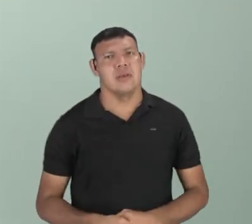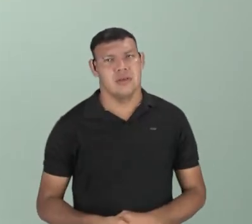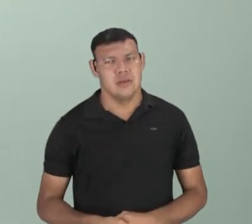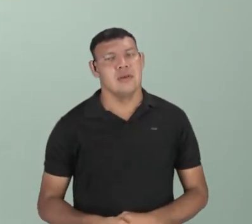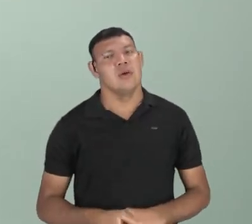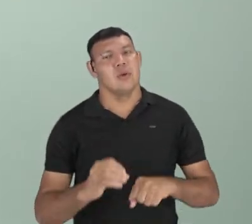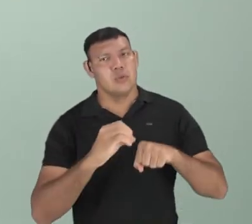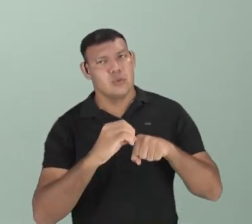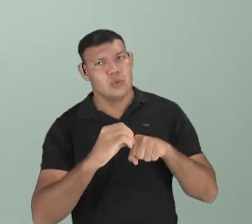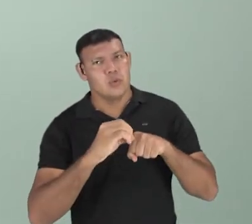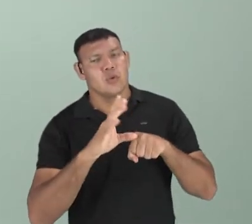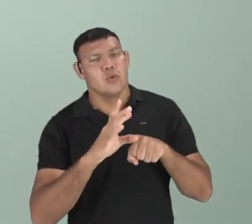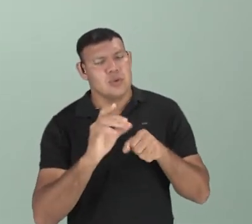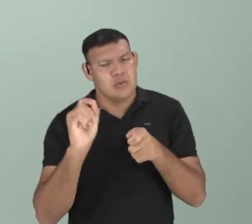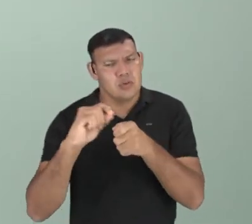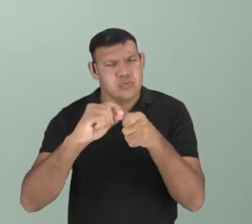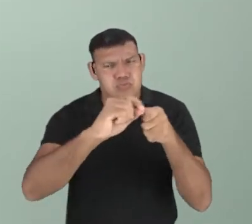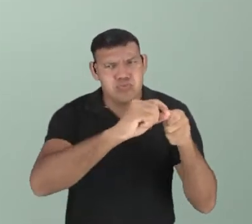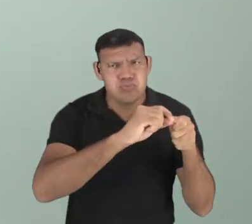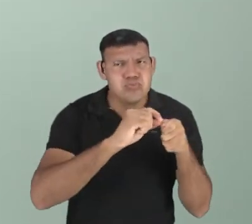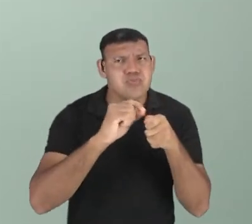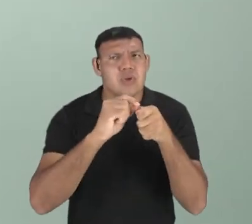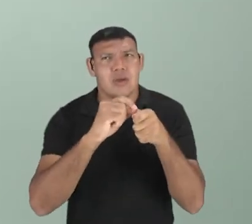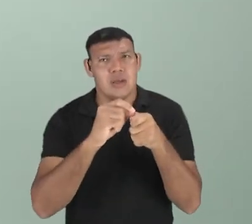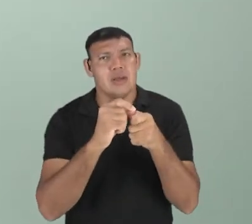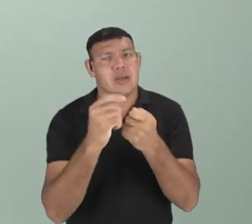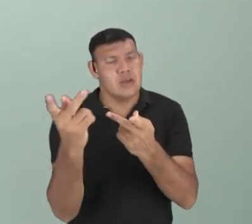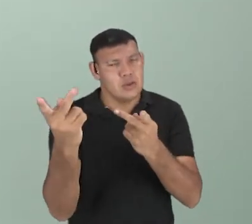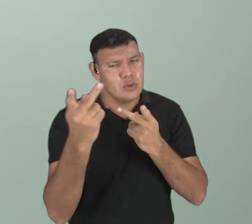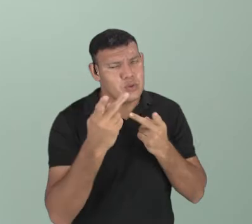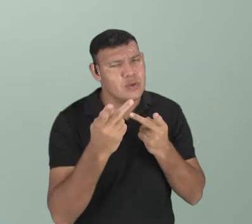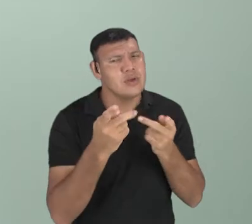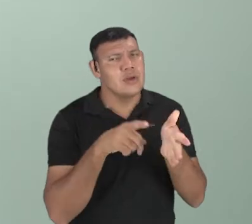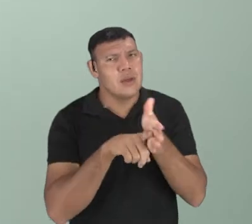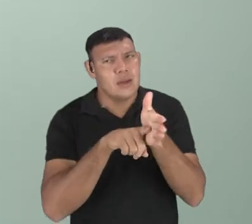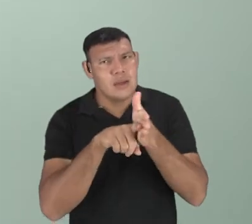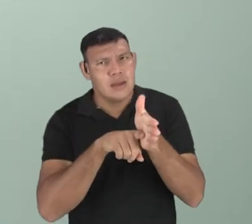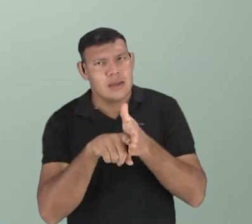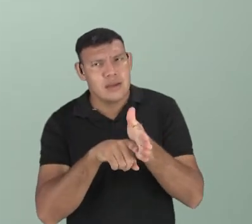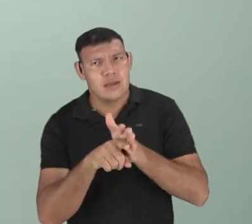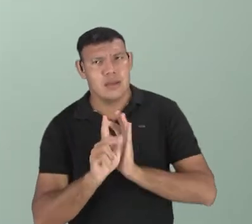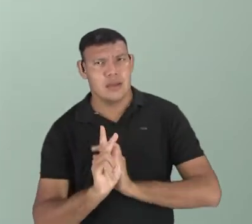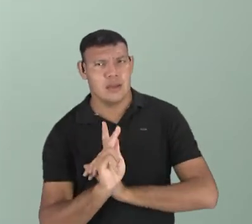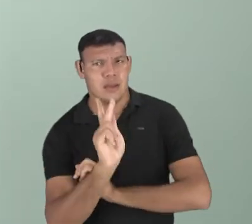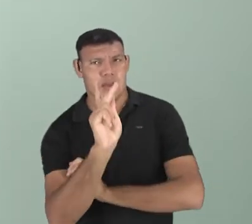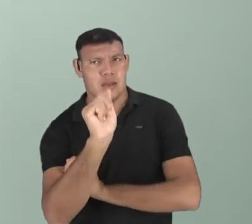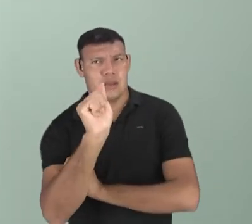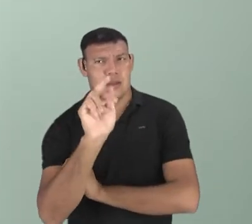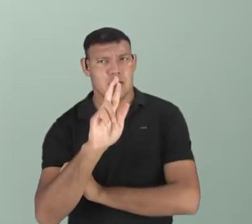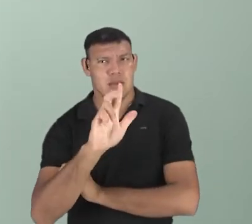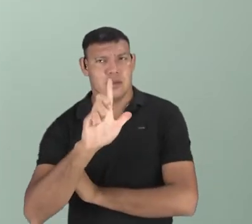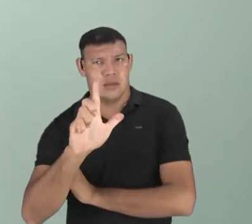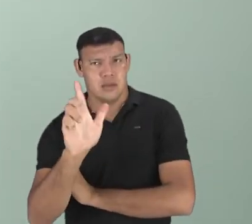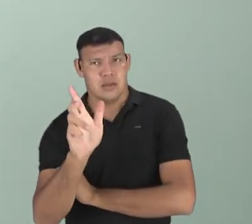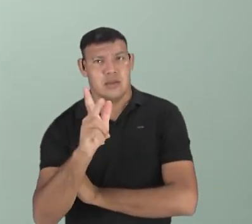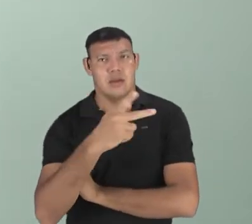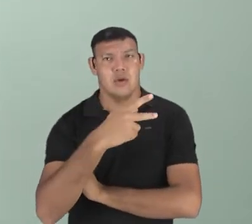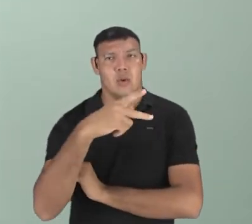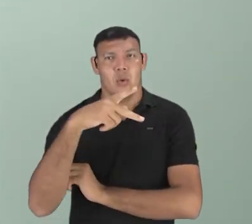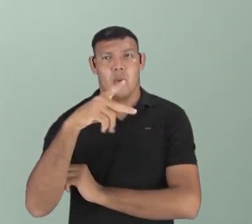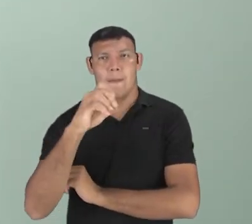saber em construção. Convido vocês a pesquisarem sobre Karl Popper, é o grande filósofo da ciência